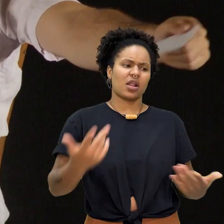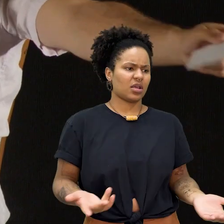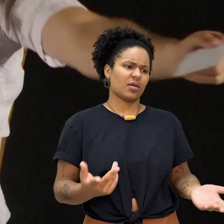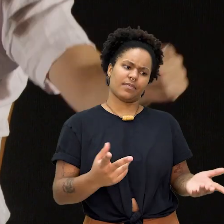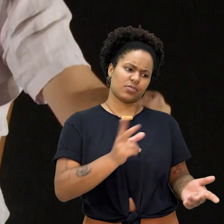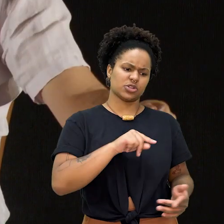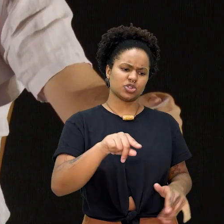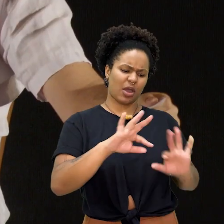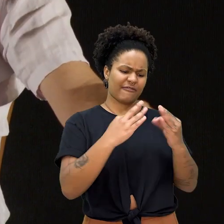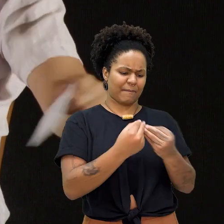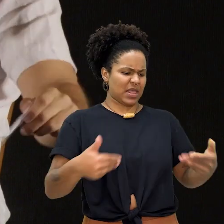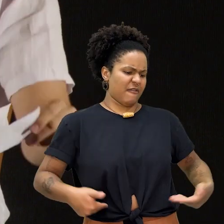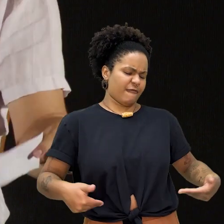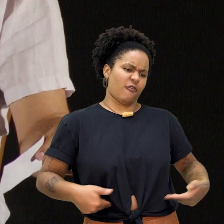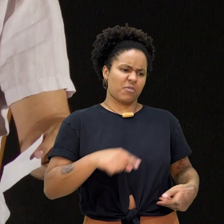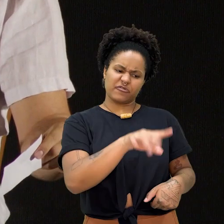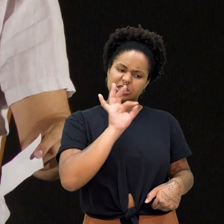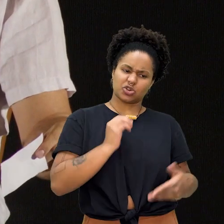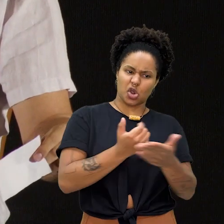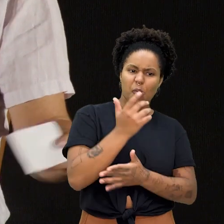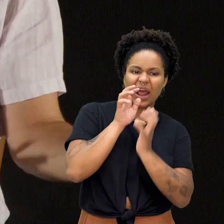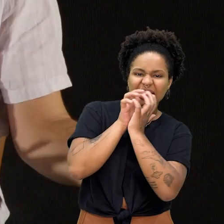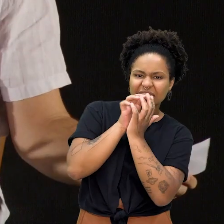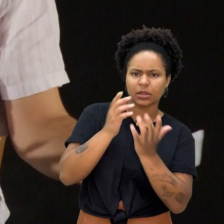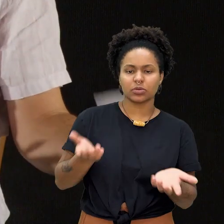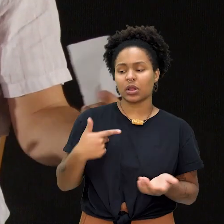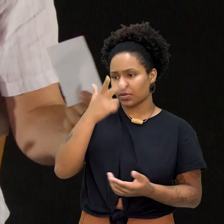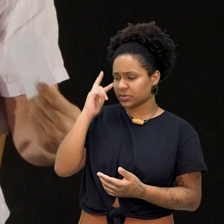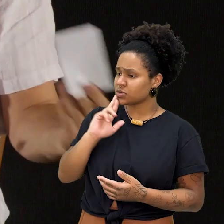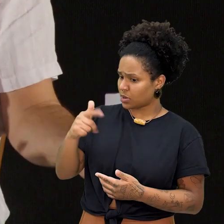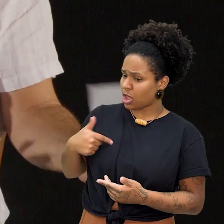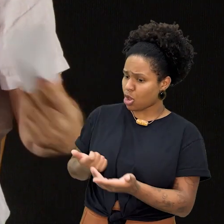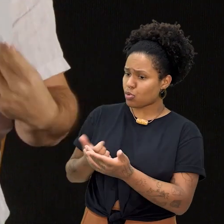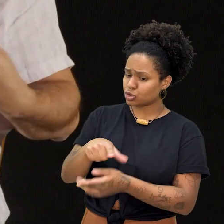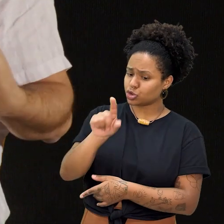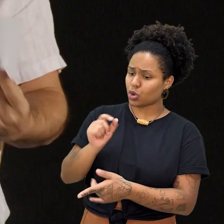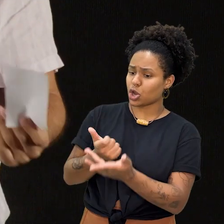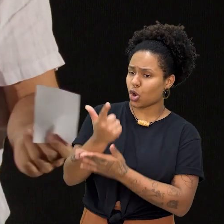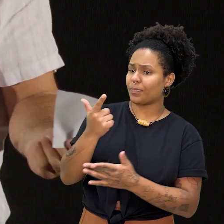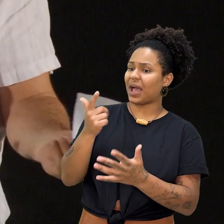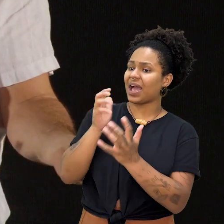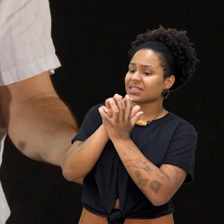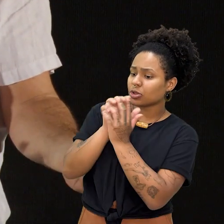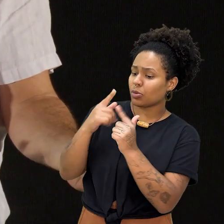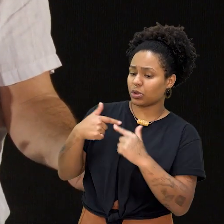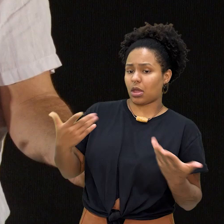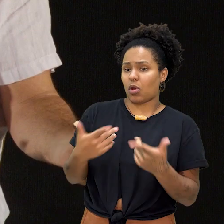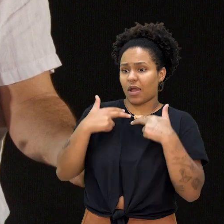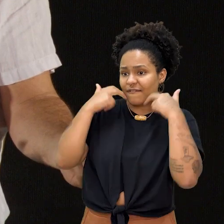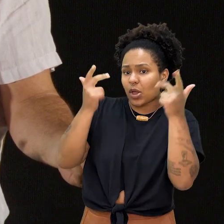assim, pô, sua família passando fome e você escolheu comprar uma dentadura. A pessoa responde, eu escolhi comprar uma dentadura porque agora eu não tenho vergonha de